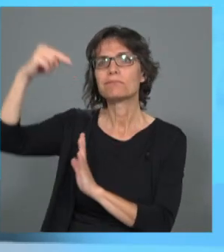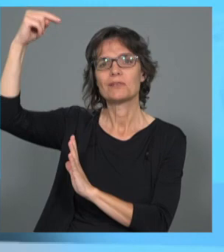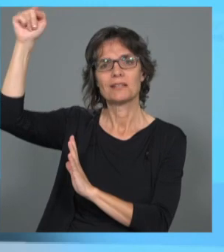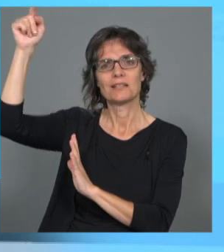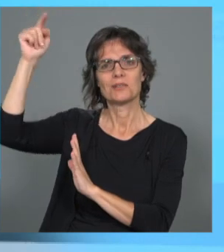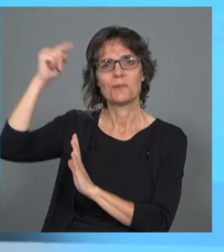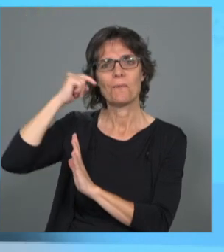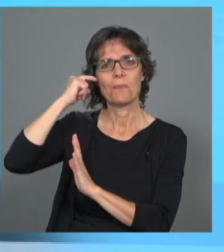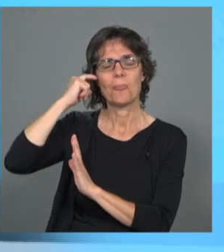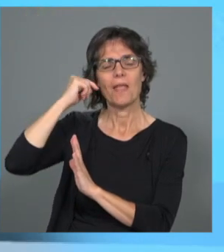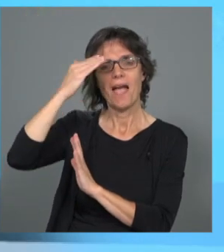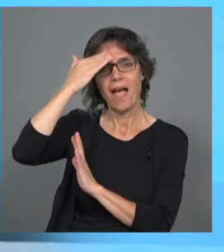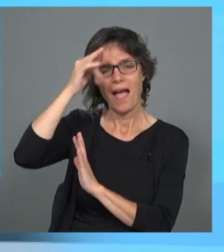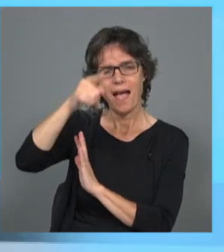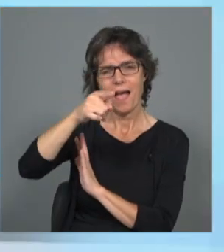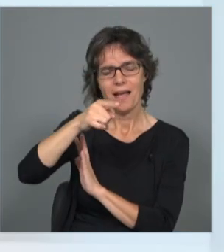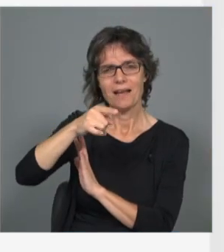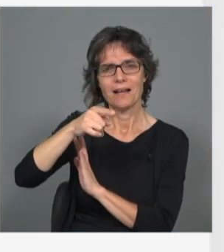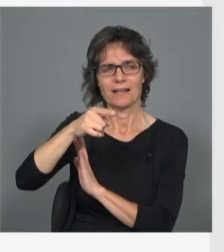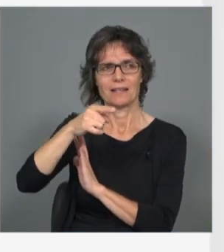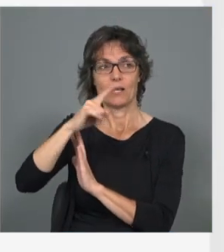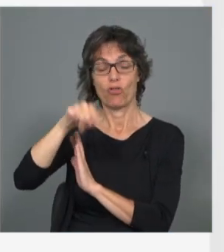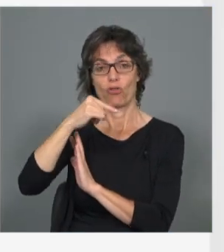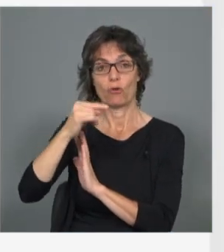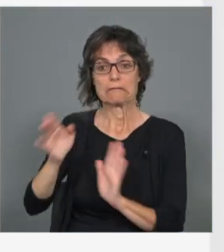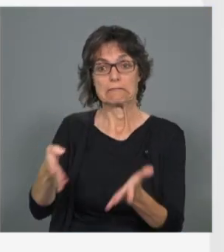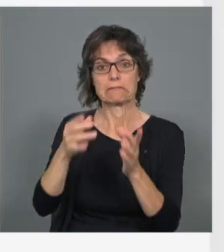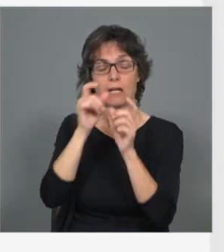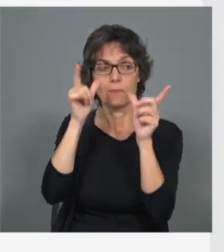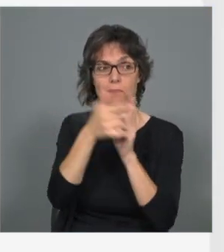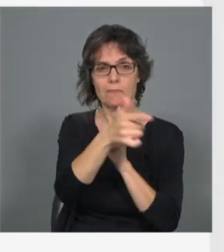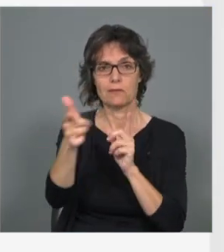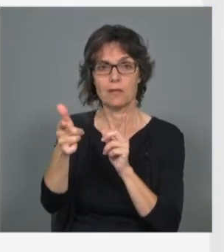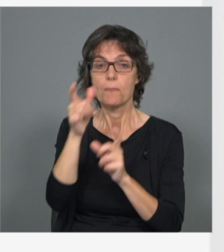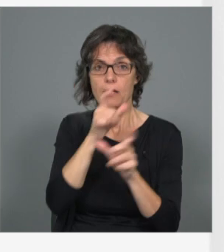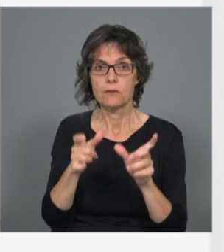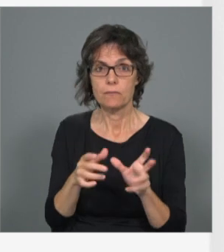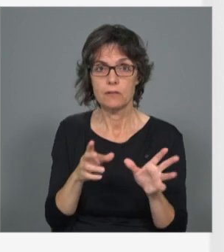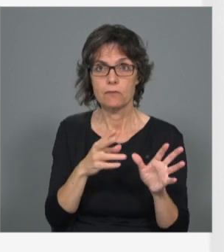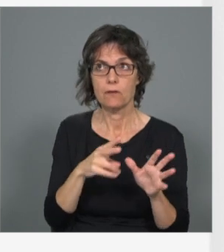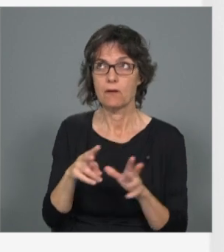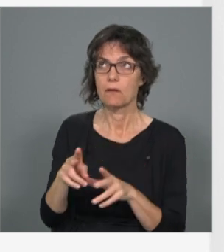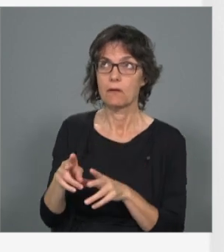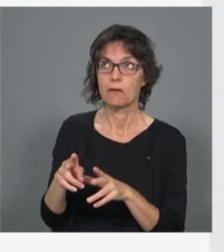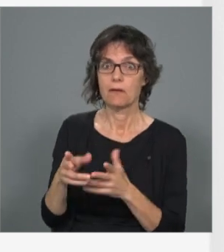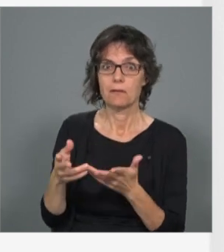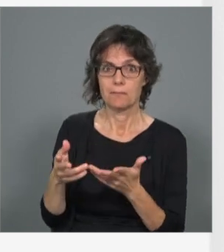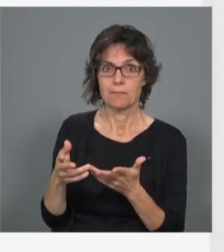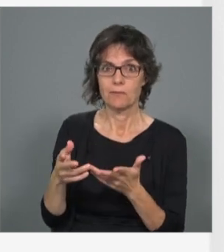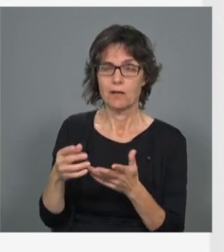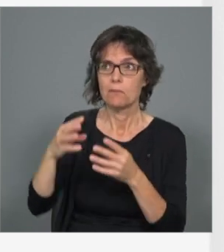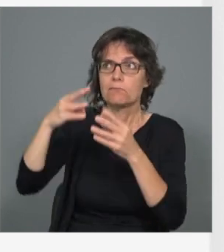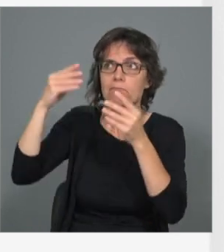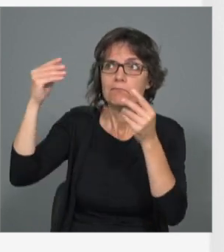está, é preciso vir alguém acordar esta gente, porque ficaram ali a olhar para onde Jesus tinha